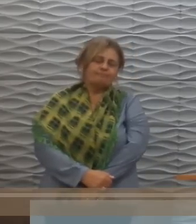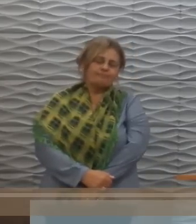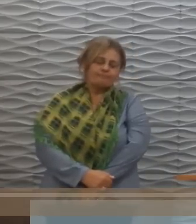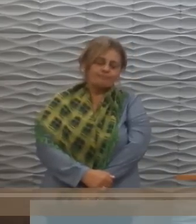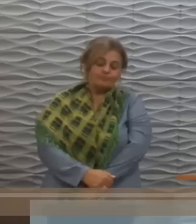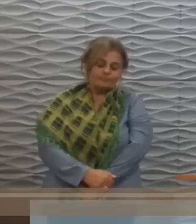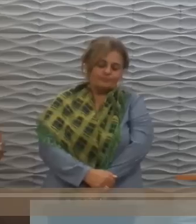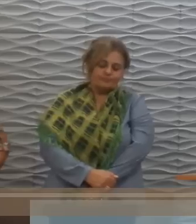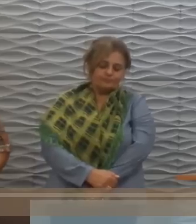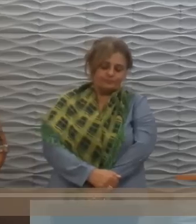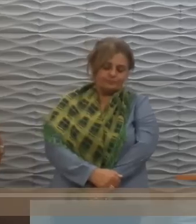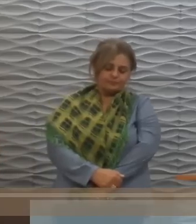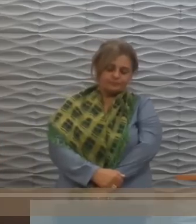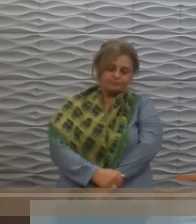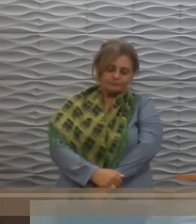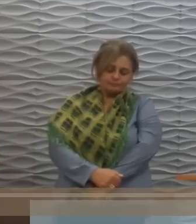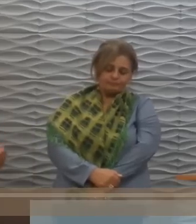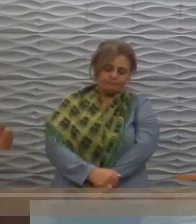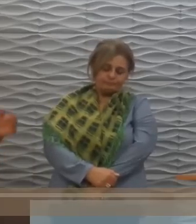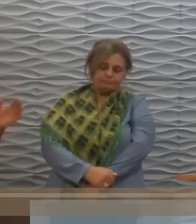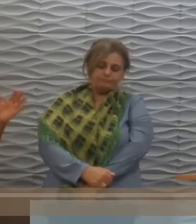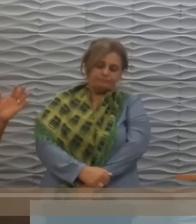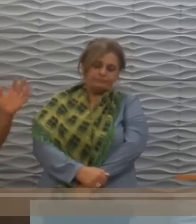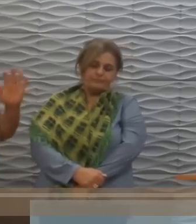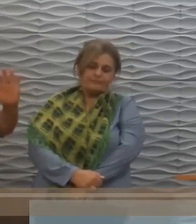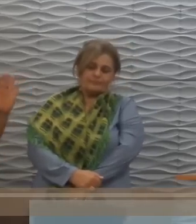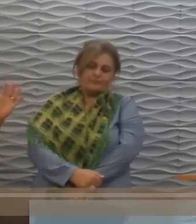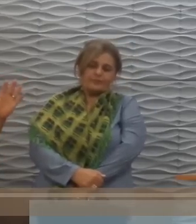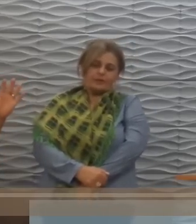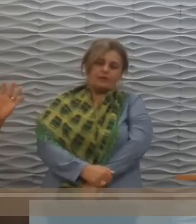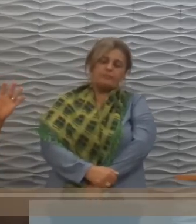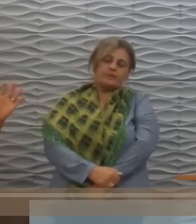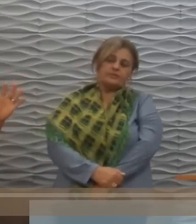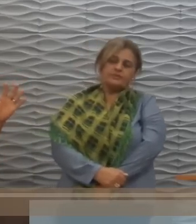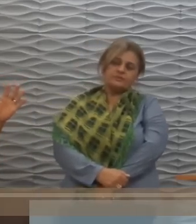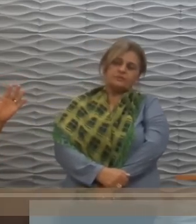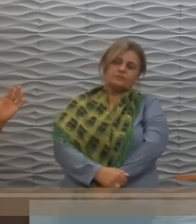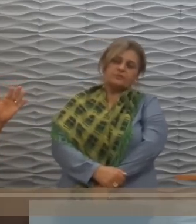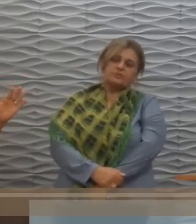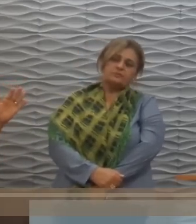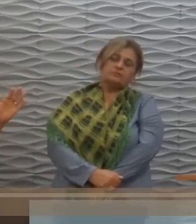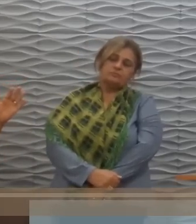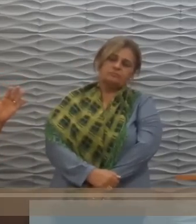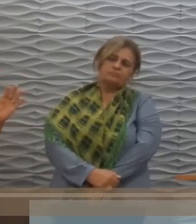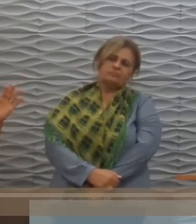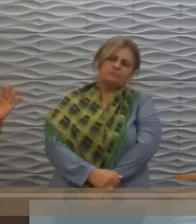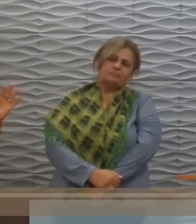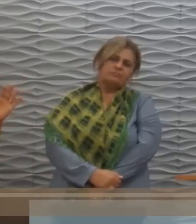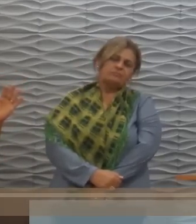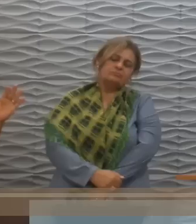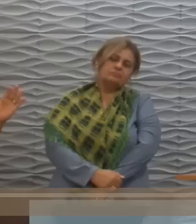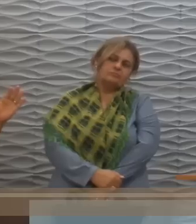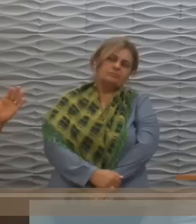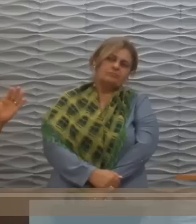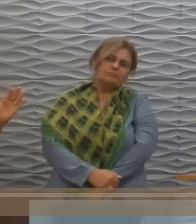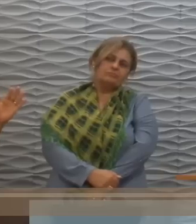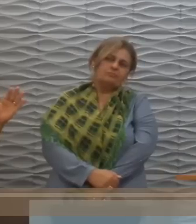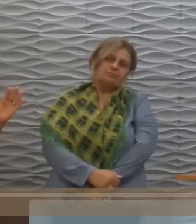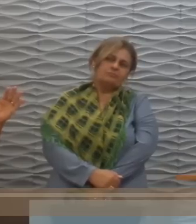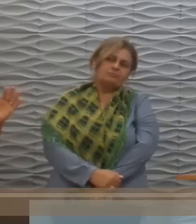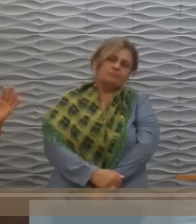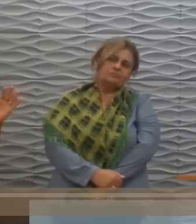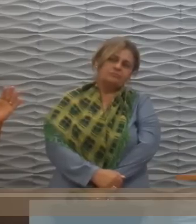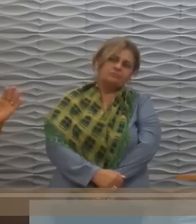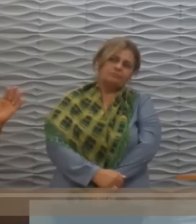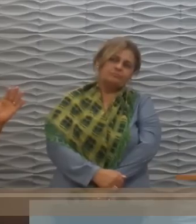Eu não sei como é que está o raio-x da sua casa. Davi esqueceu por um tempinho do seu lar, ficou muito tempo fora